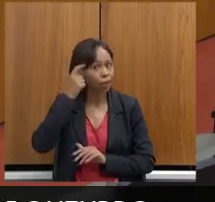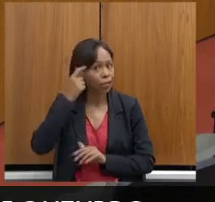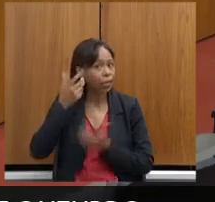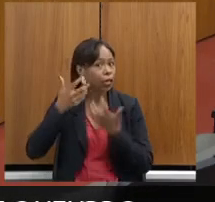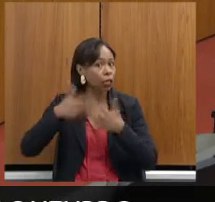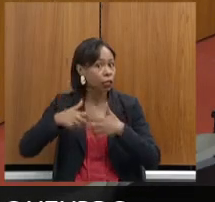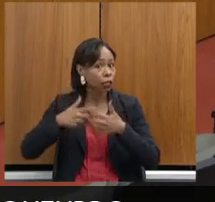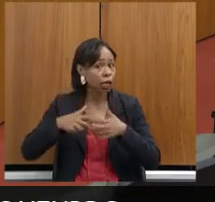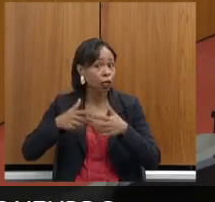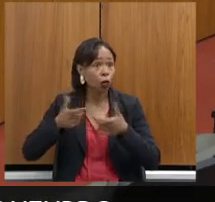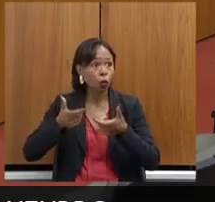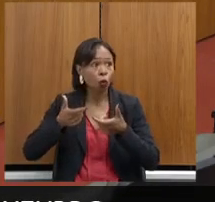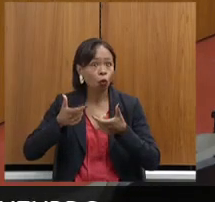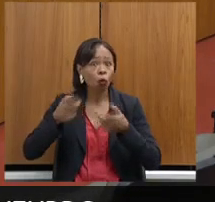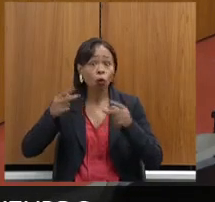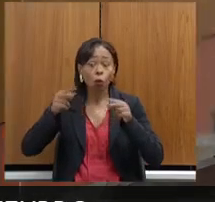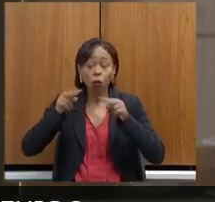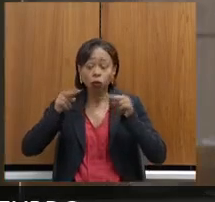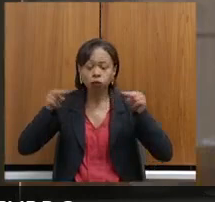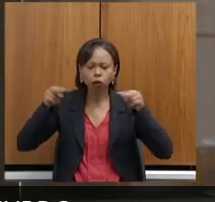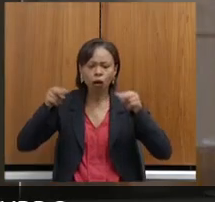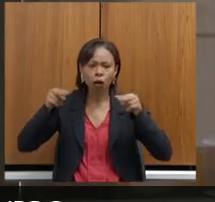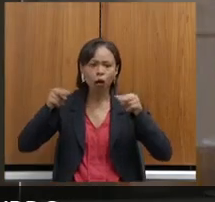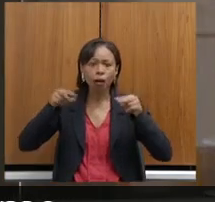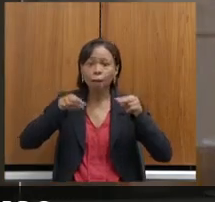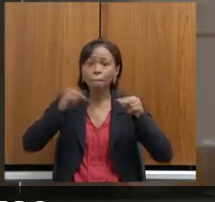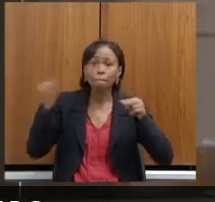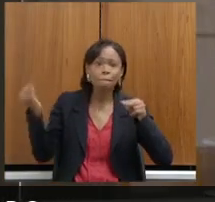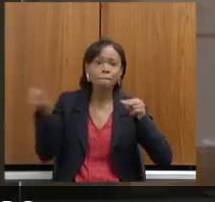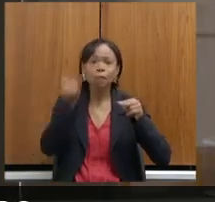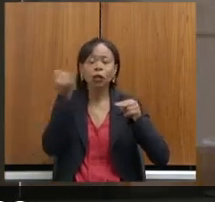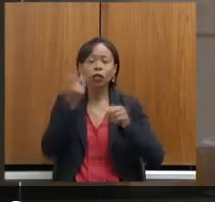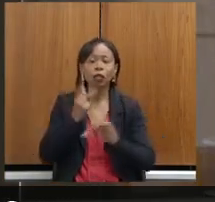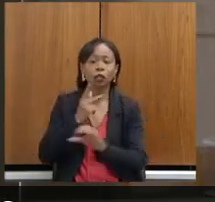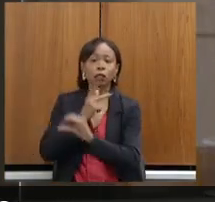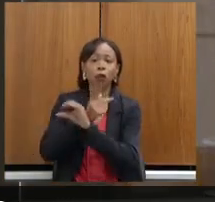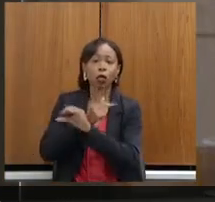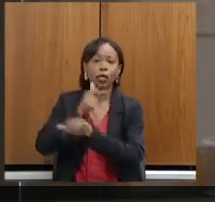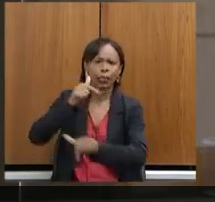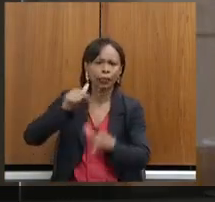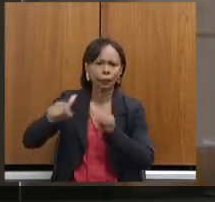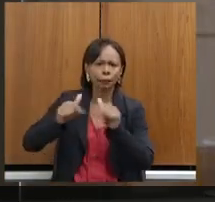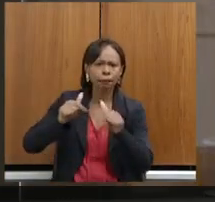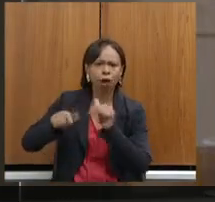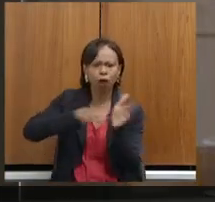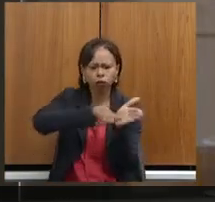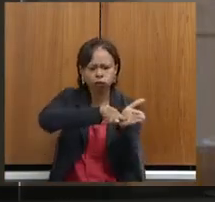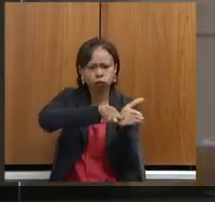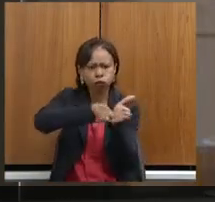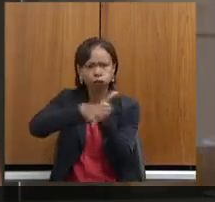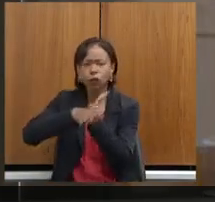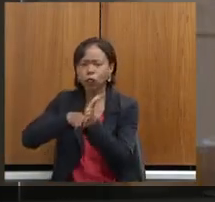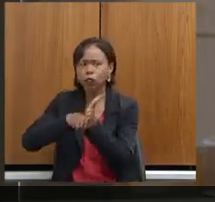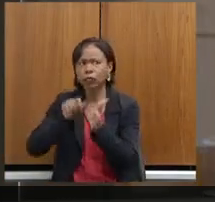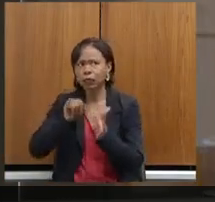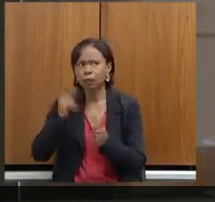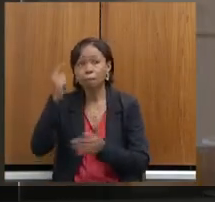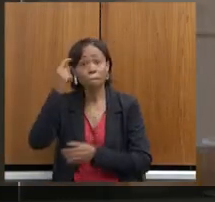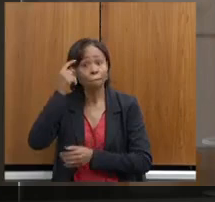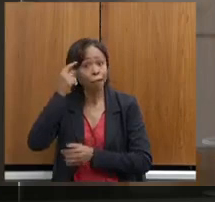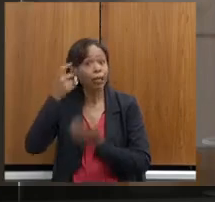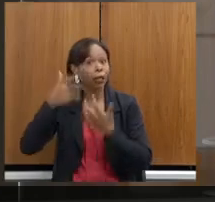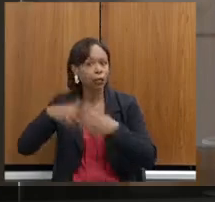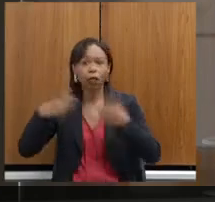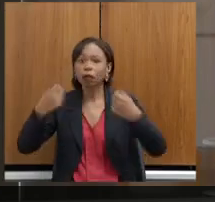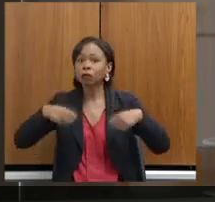pelo macro né pela importância do trabalho que a polícia civil realiza na investigação é nós